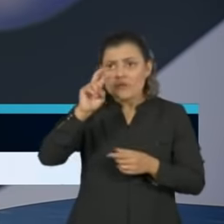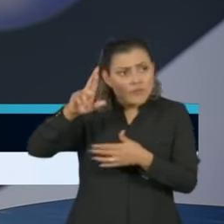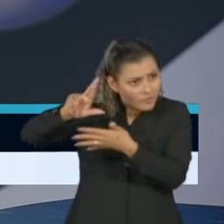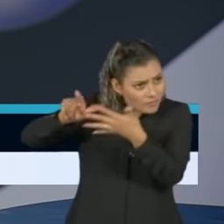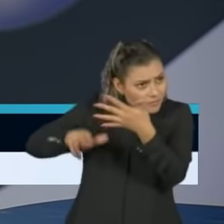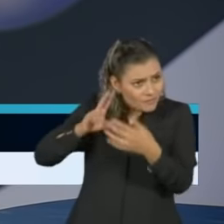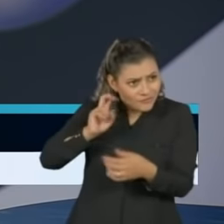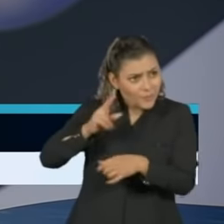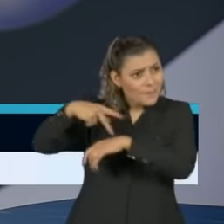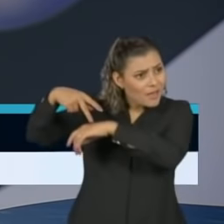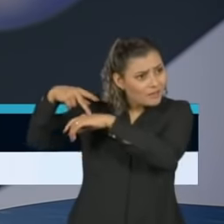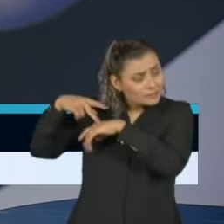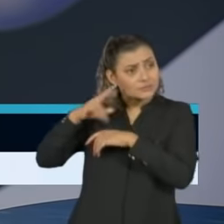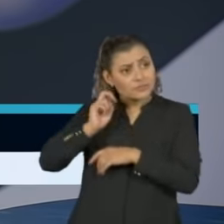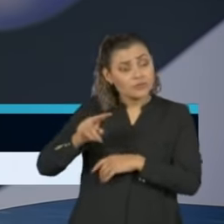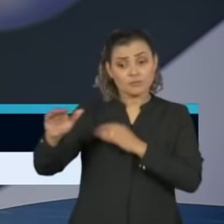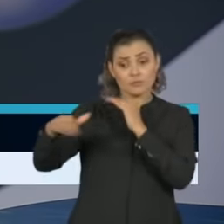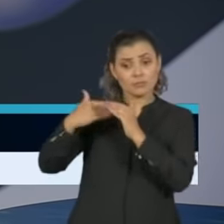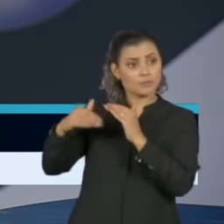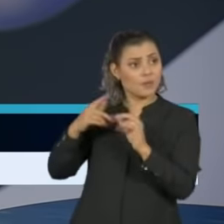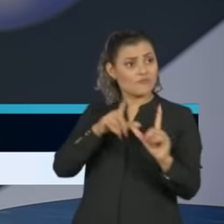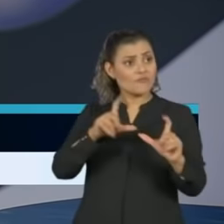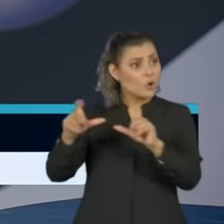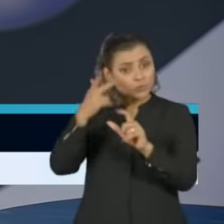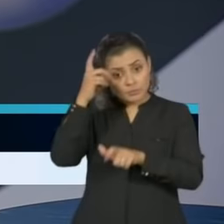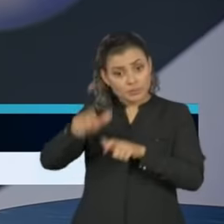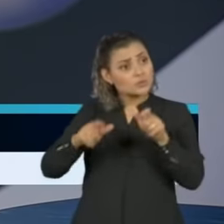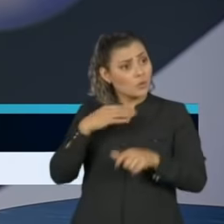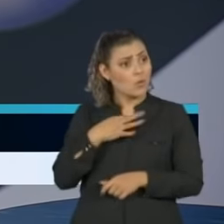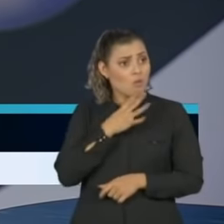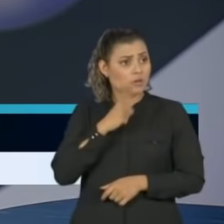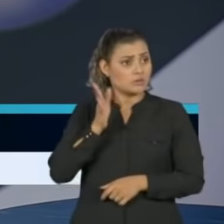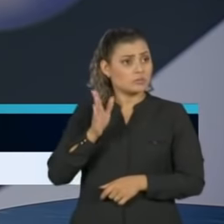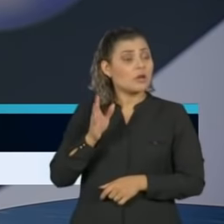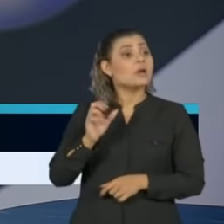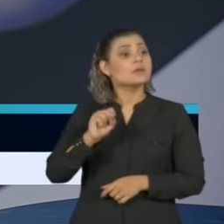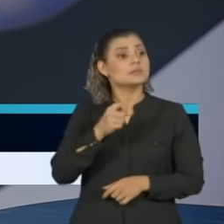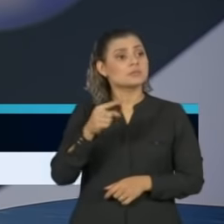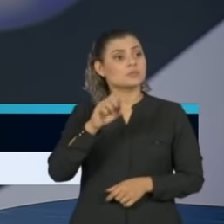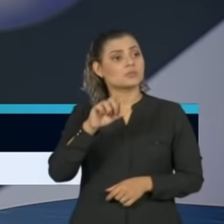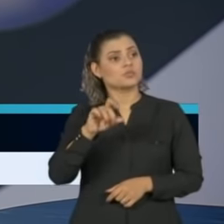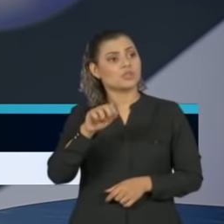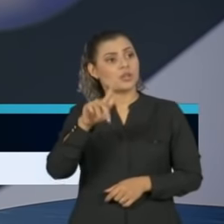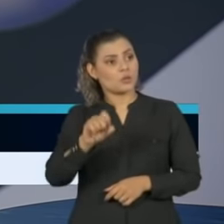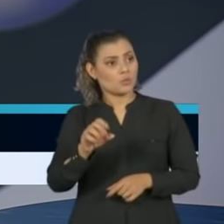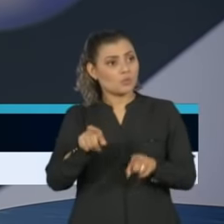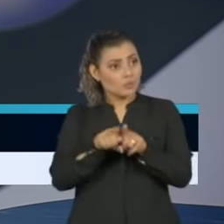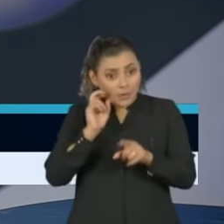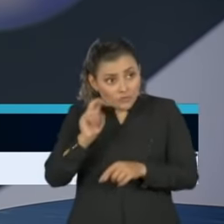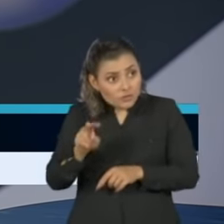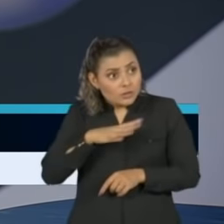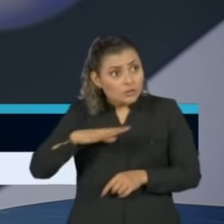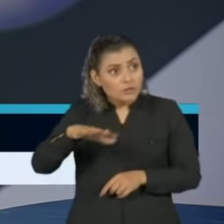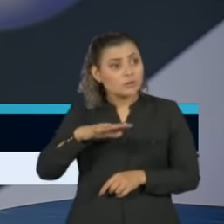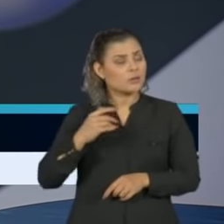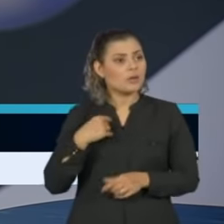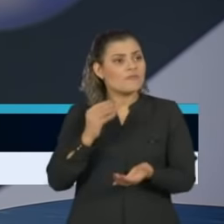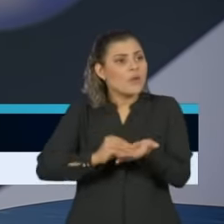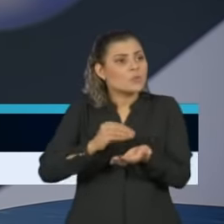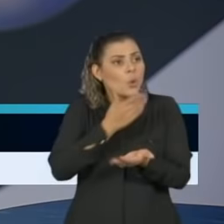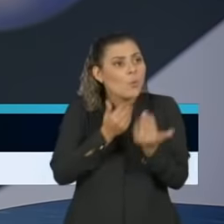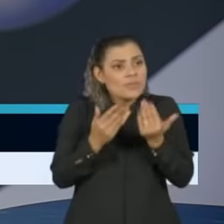em vários países, eu tenho recebido várias fotos de pessoas que eu conheço, por exemplo, em San Diego, e tem desabastecimento em lugares